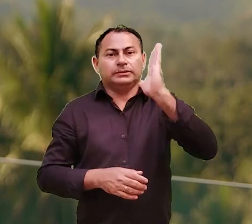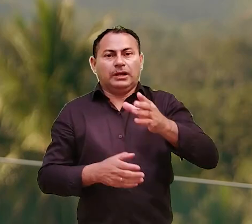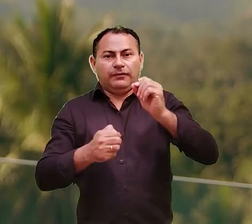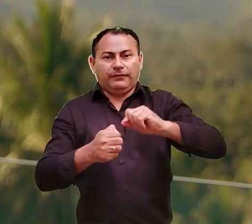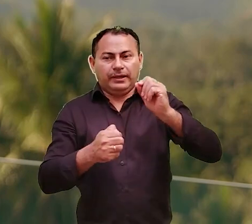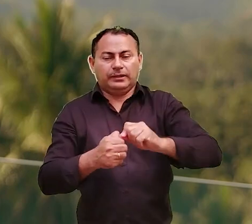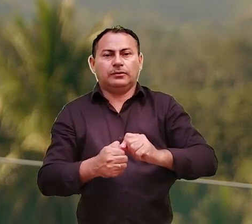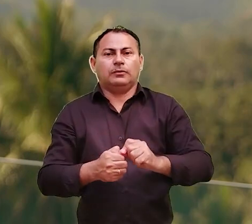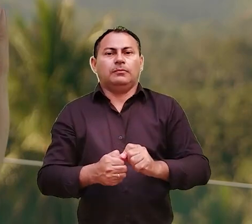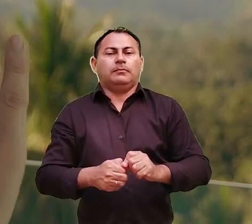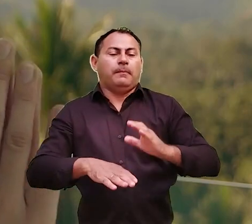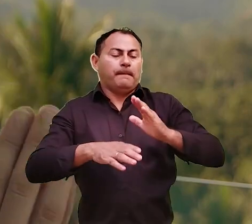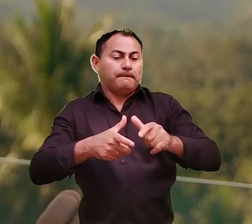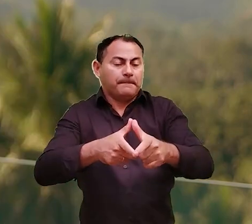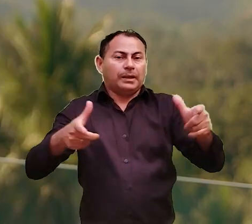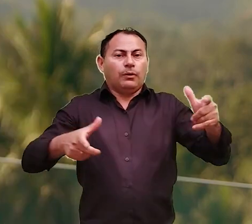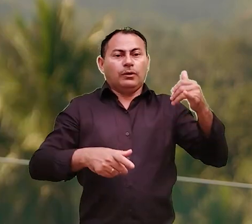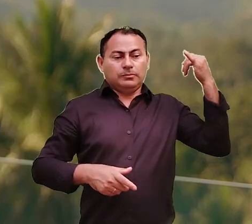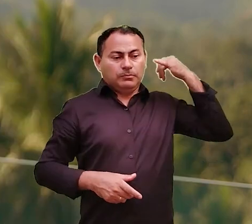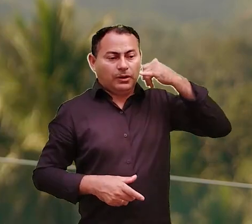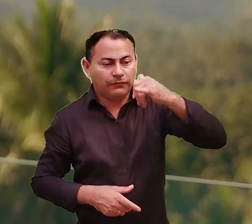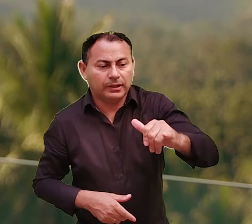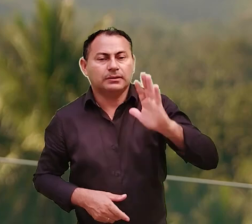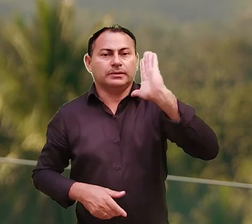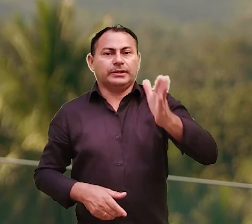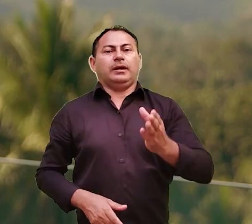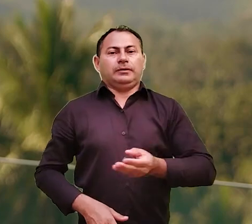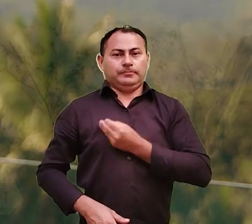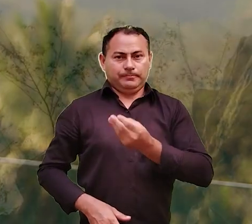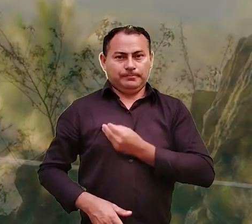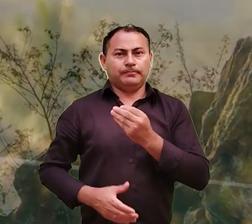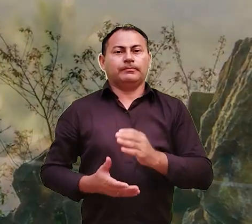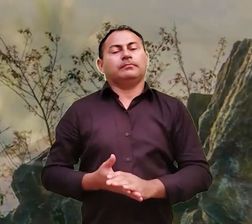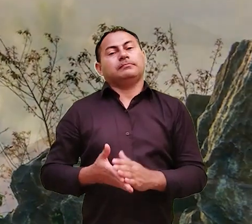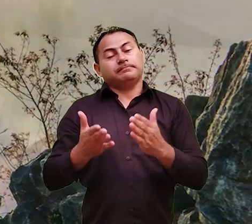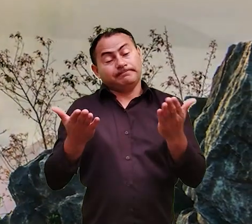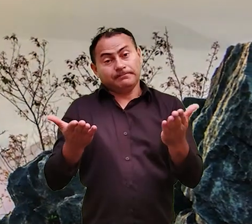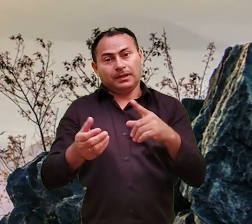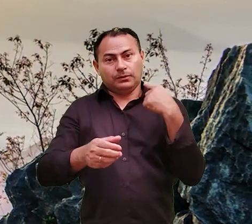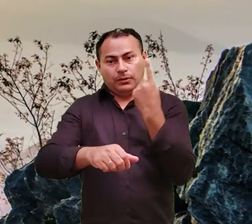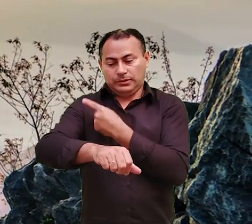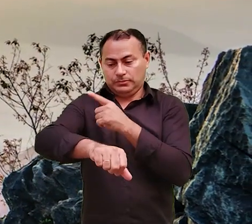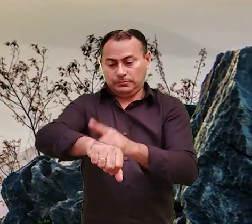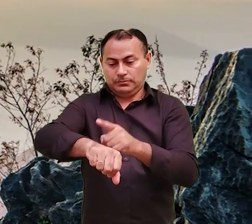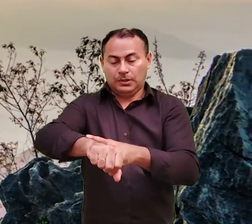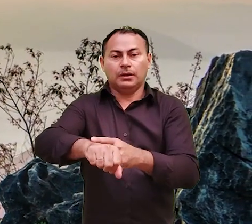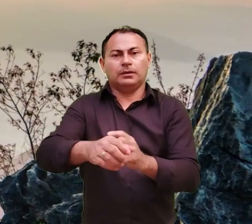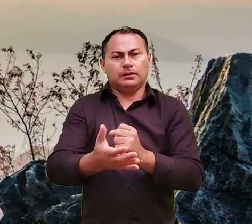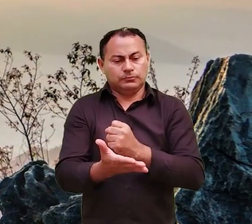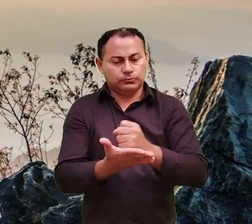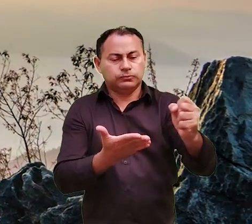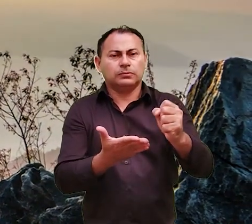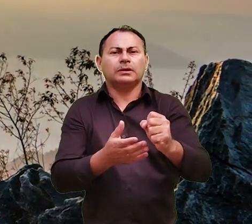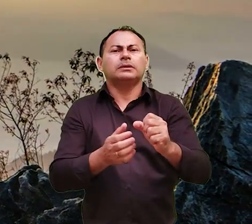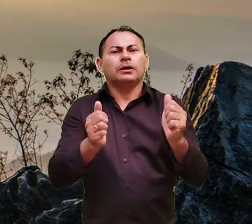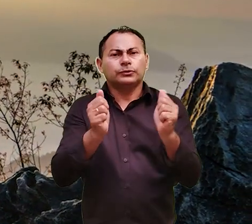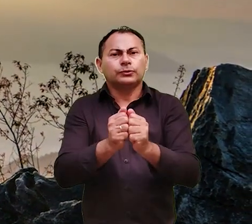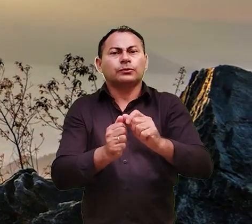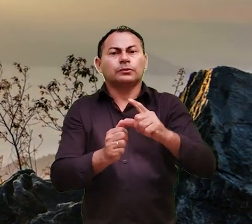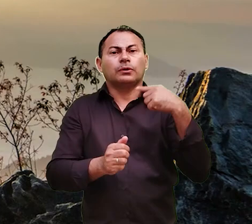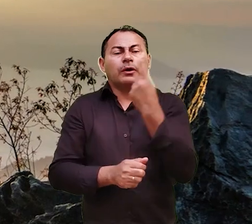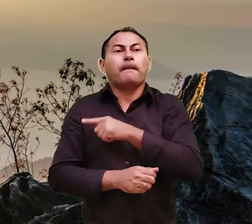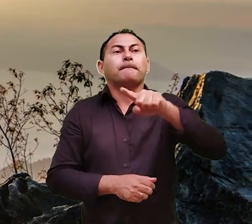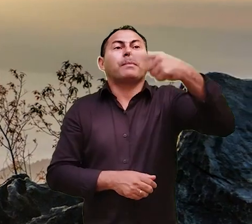maiores pregações já feitas por um dos maiores profetas que já existiu. Infelizmente, nosso tempo hoje já se